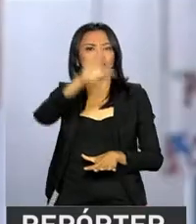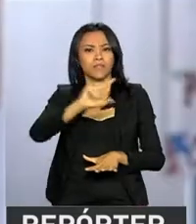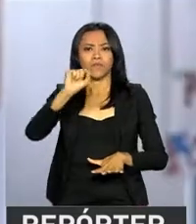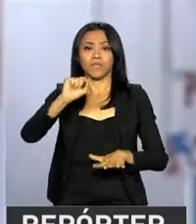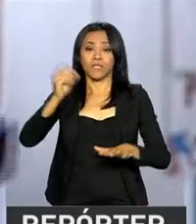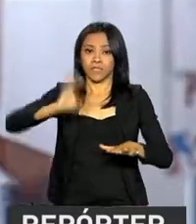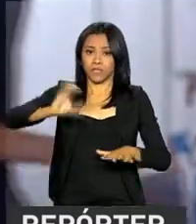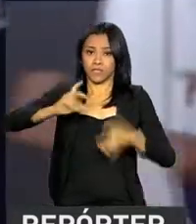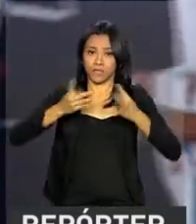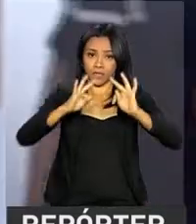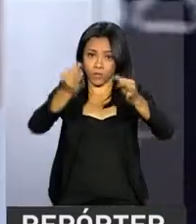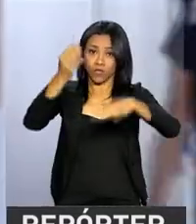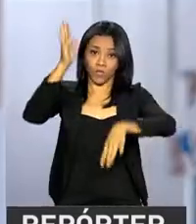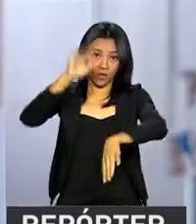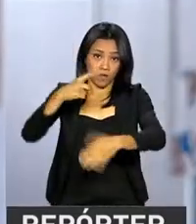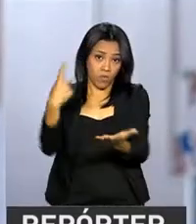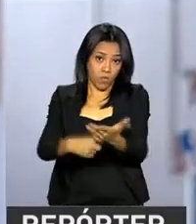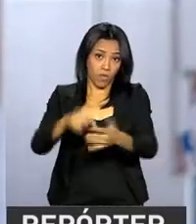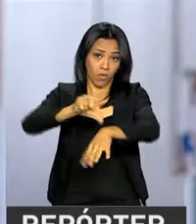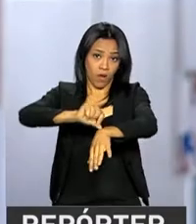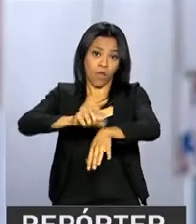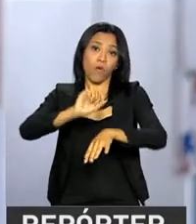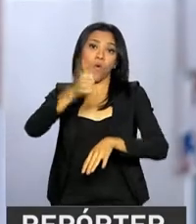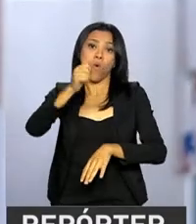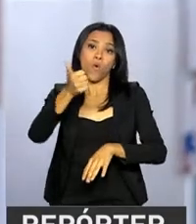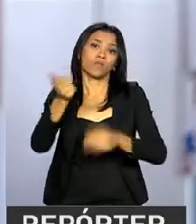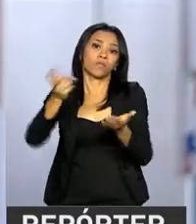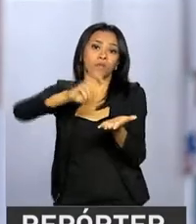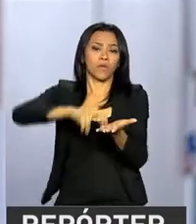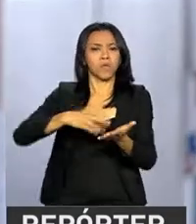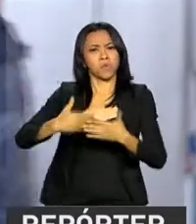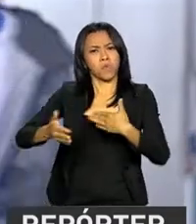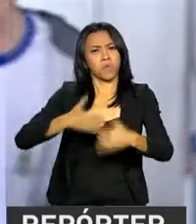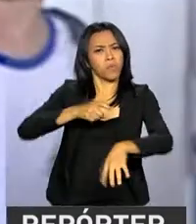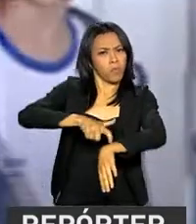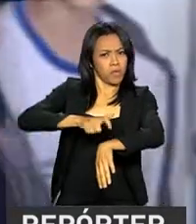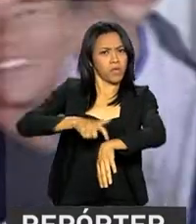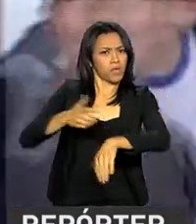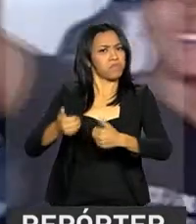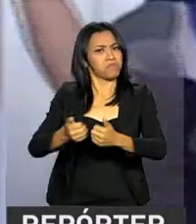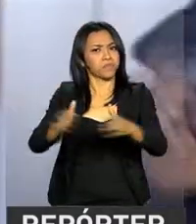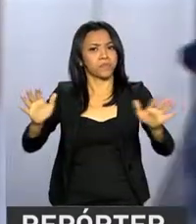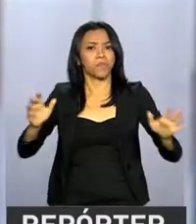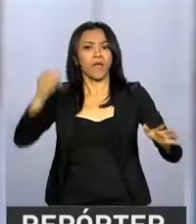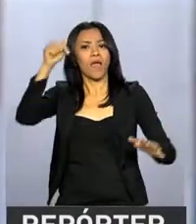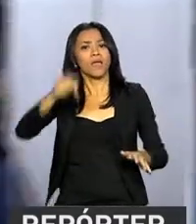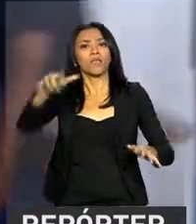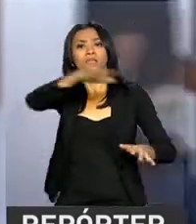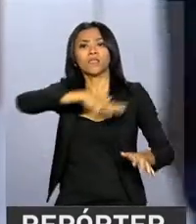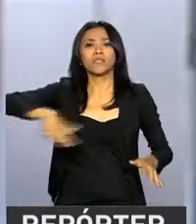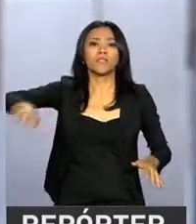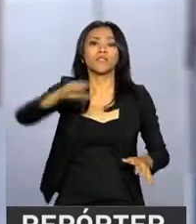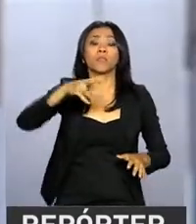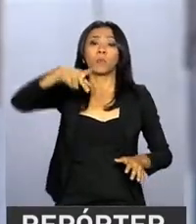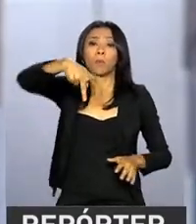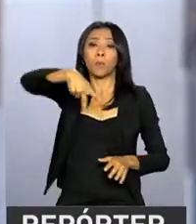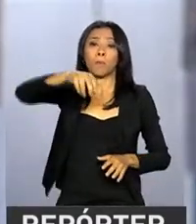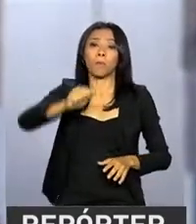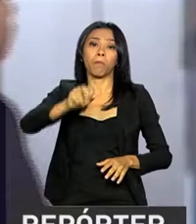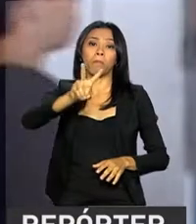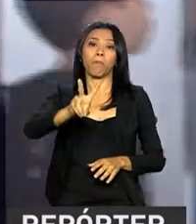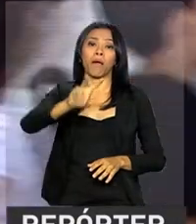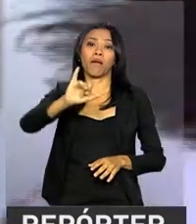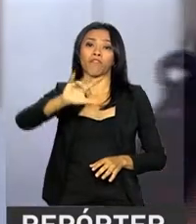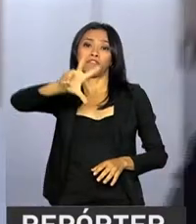começar, está marcada agora para as 11 horas da manhã, portanto deve começar a qualquer momento. Acontece aqui no pavilhão de exposições do Parque da Cidade em Brasília e